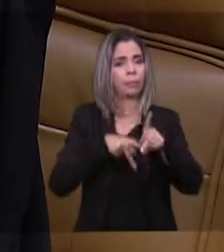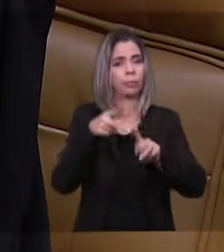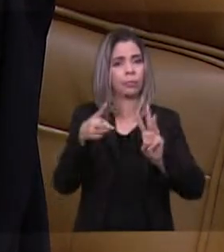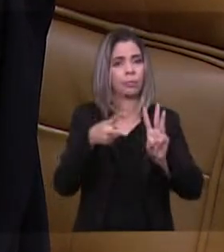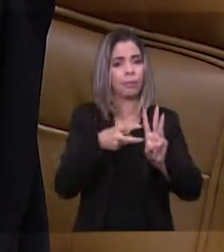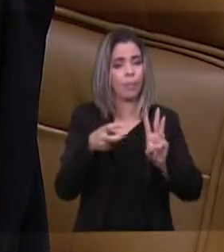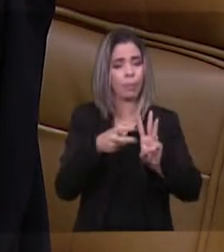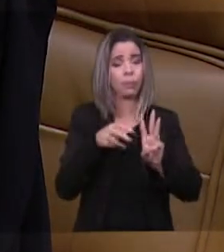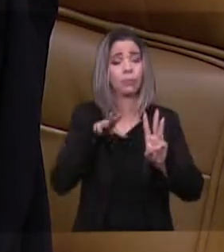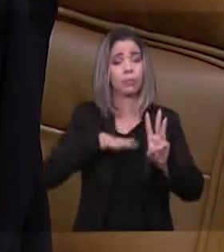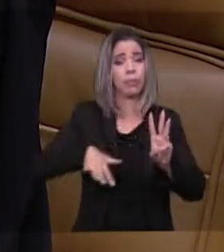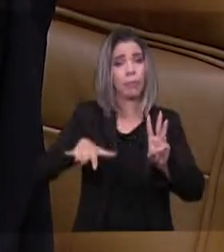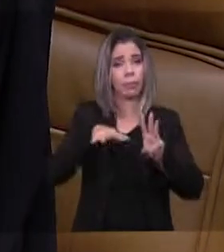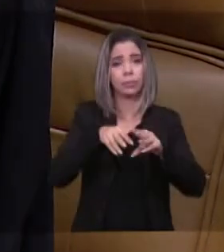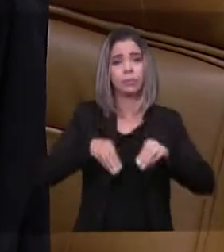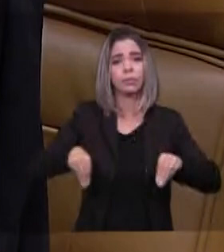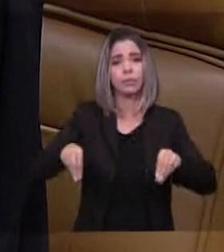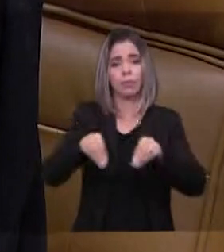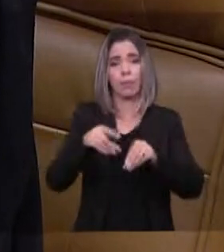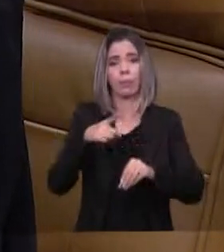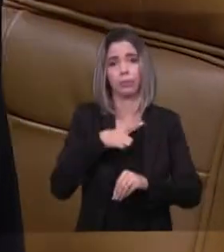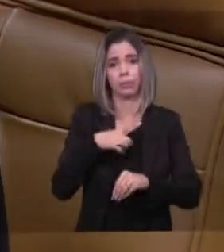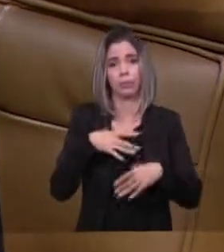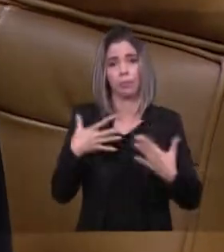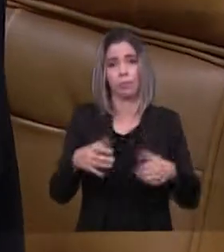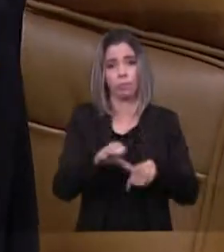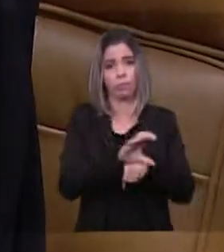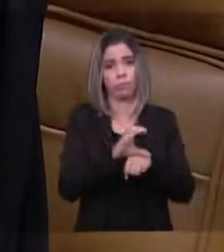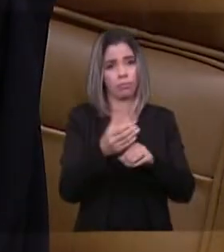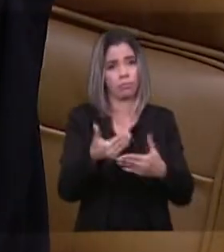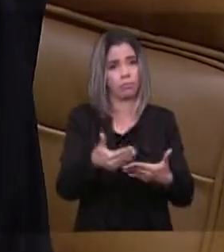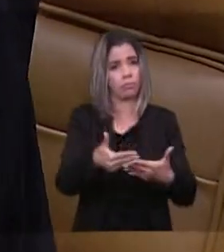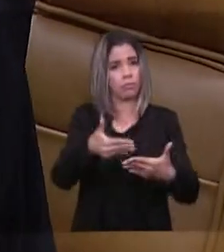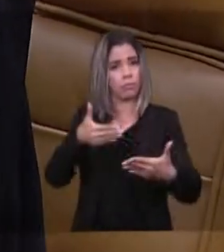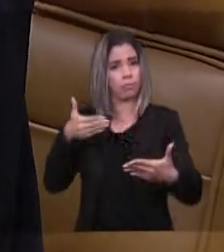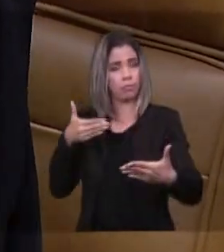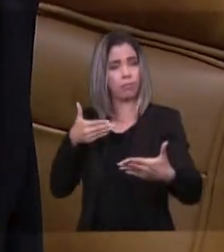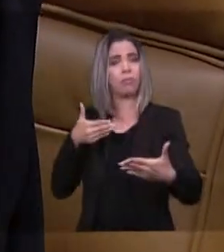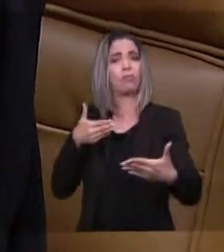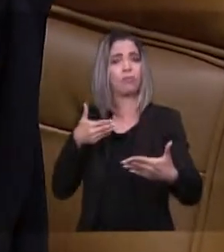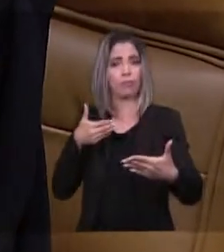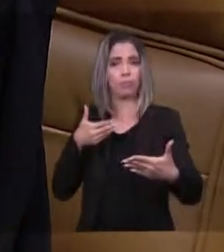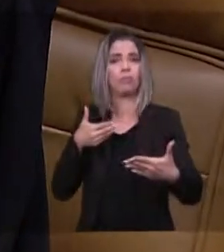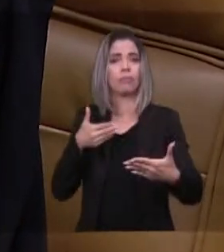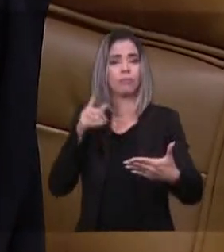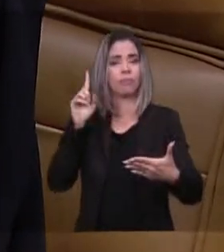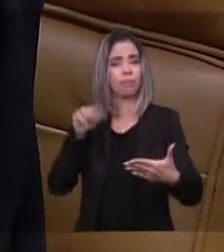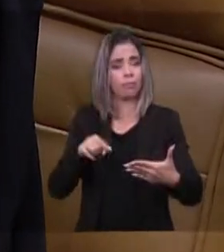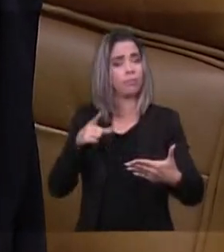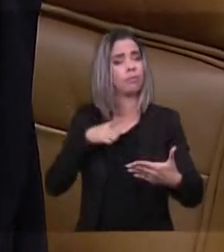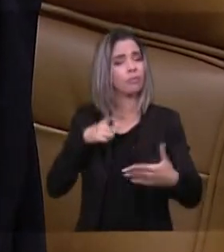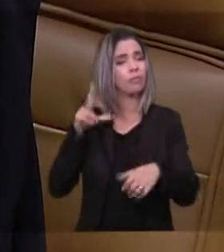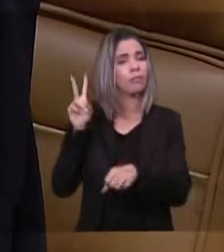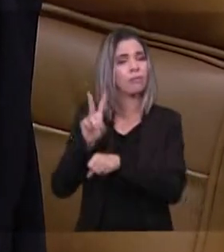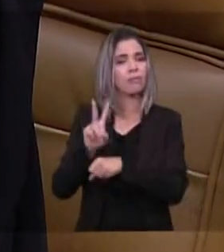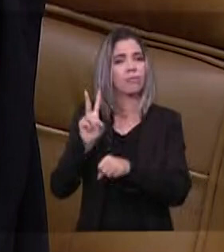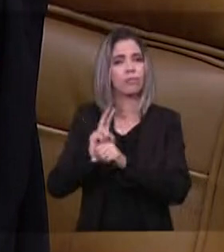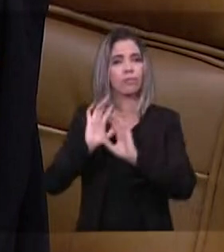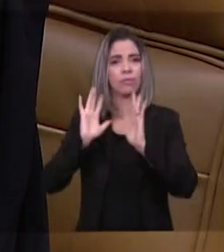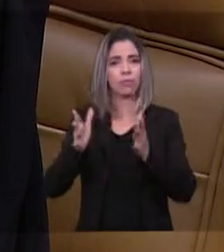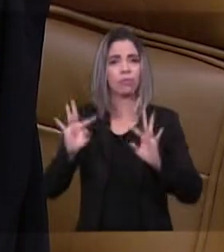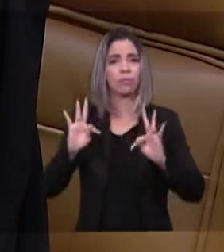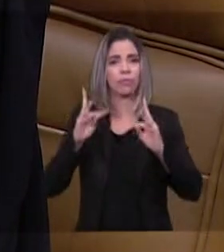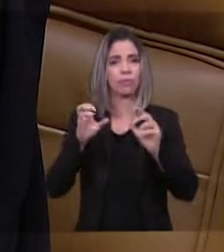à terra. Então, como visto, as constituições republicanas anteriores, desde 1934, conferiram certa proteção